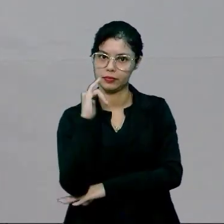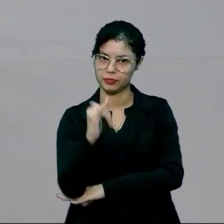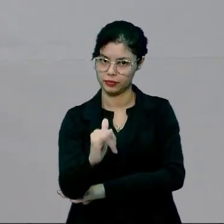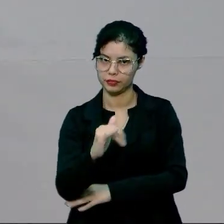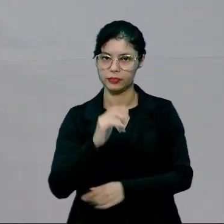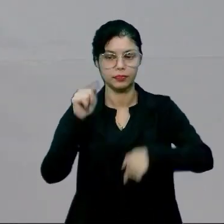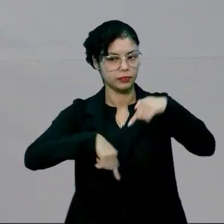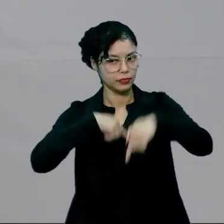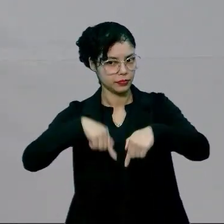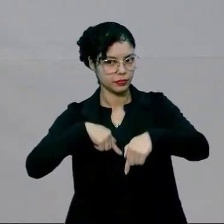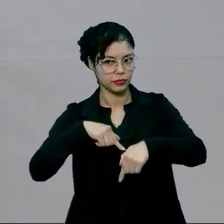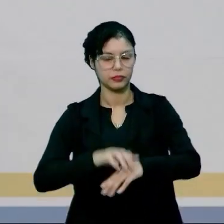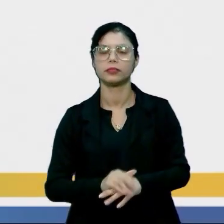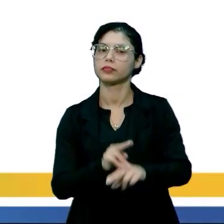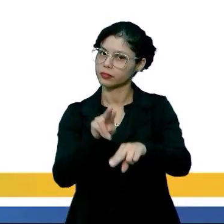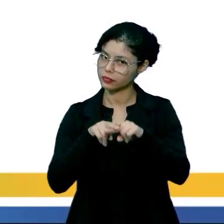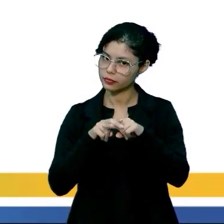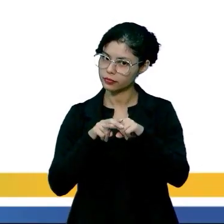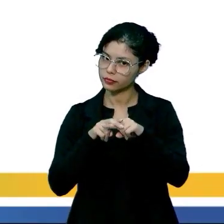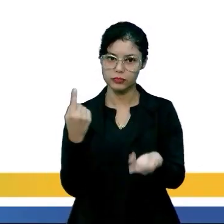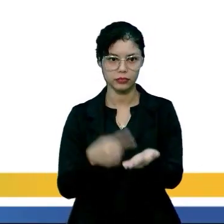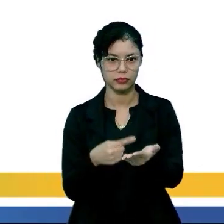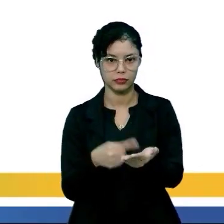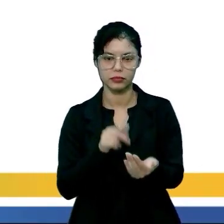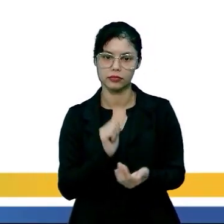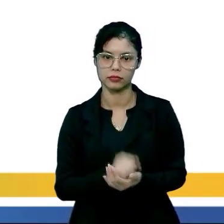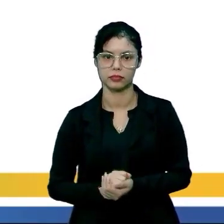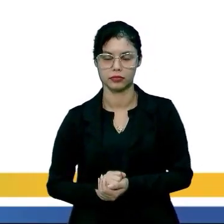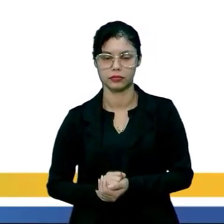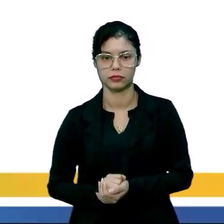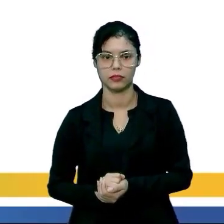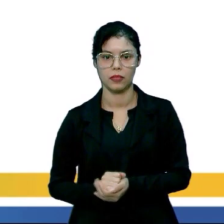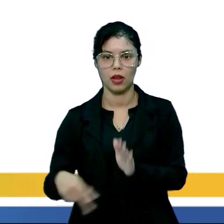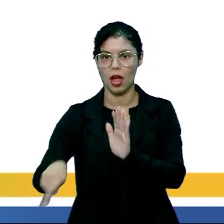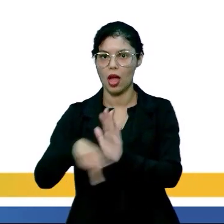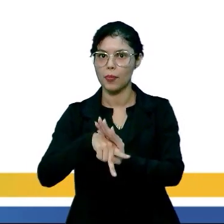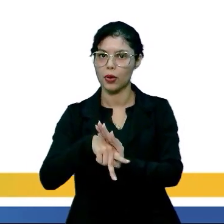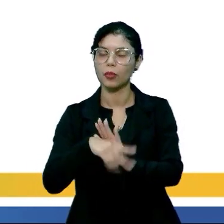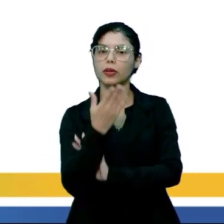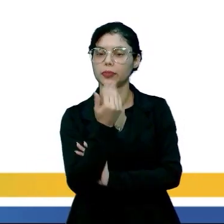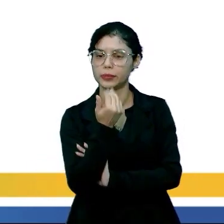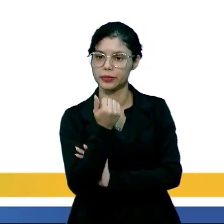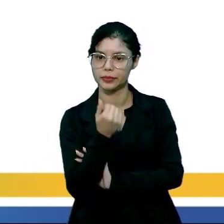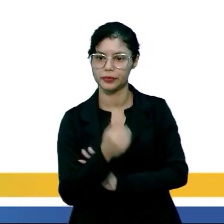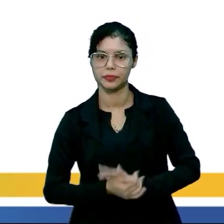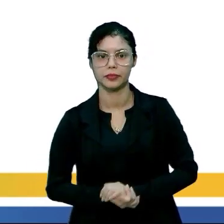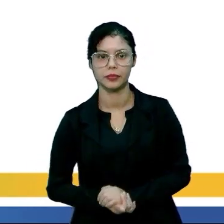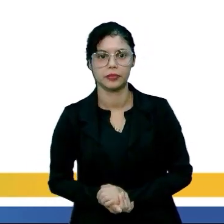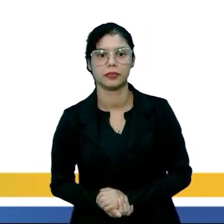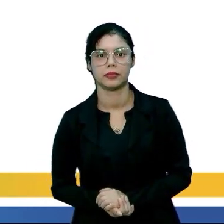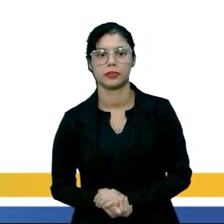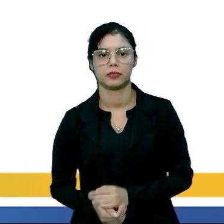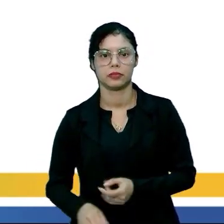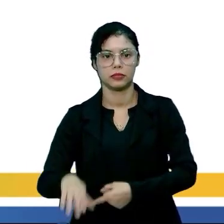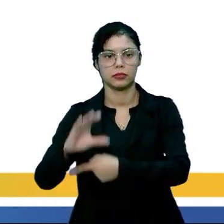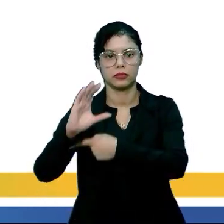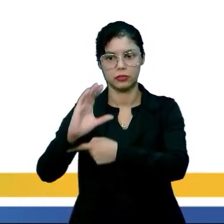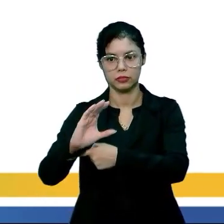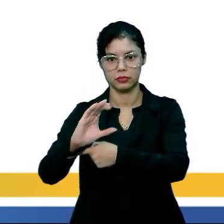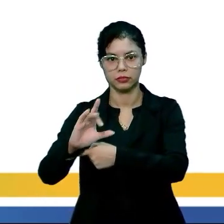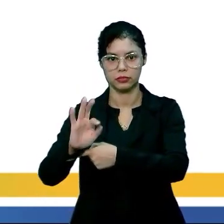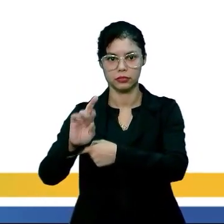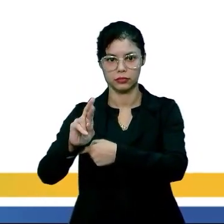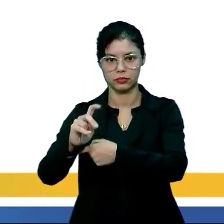energia química. Por isso que elas são consideradas, né, autotróficas, porque elas produzem aí seu próprio alimento, tá? Tem